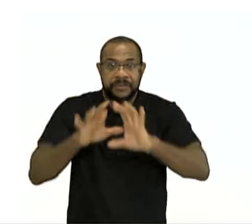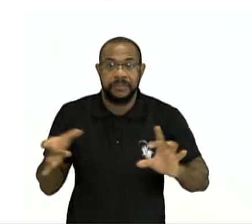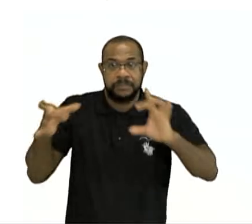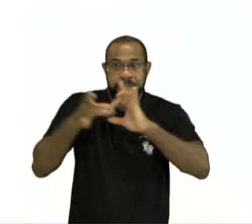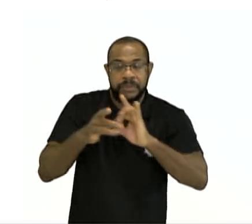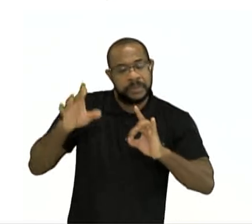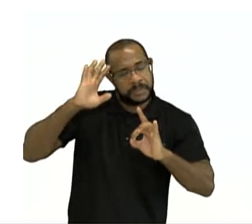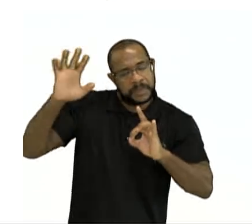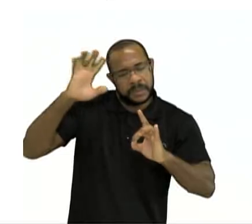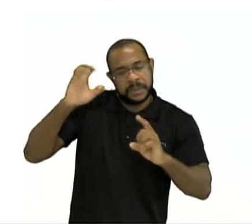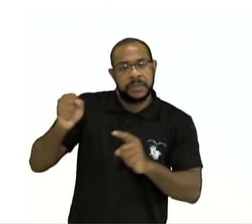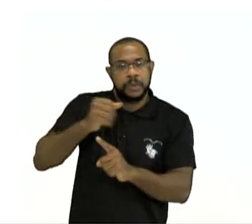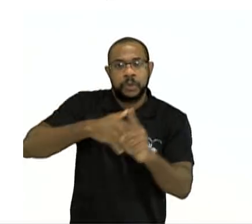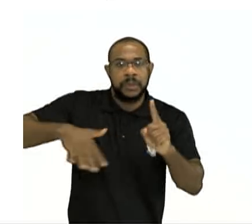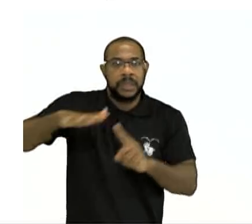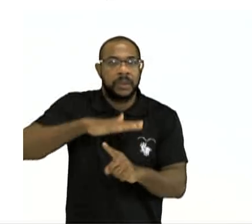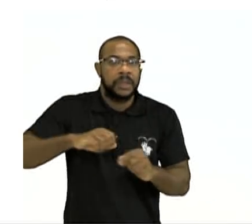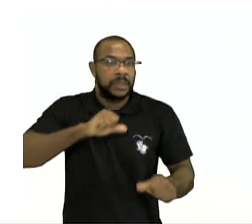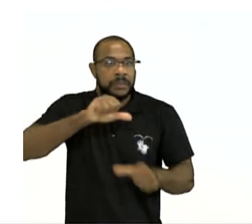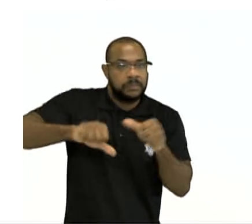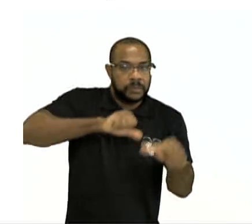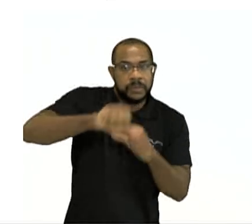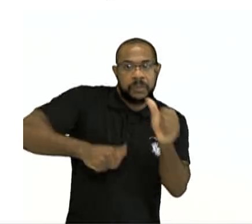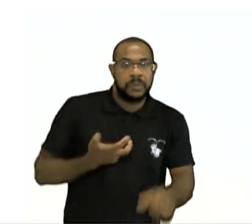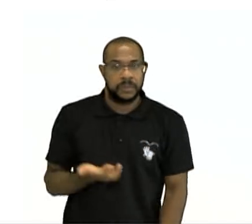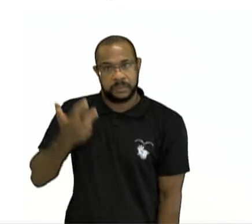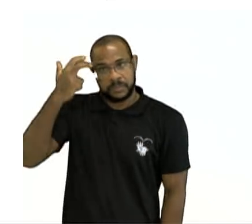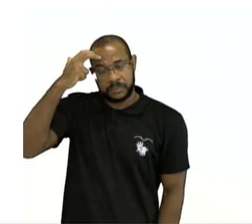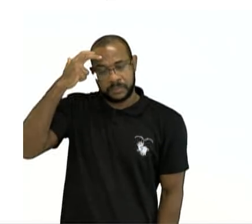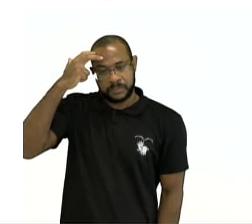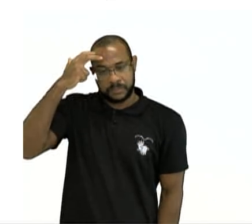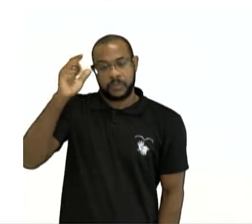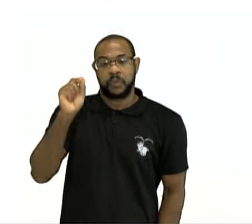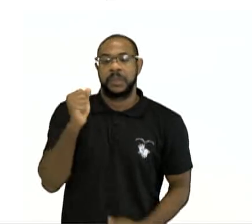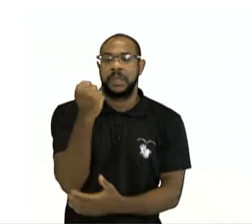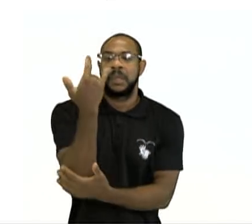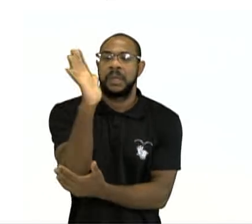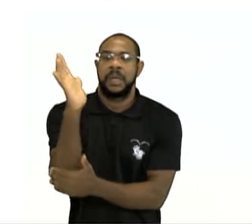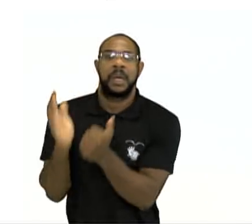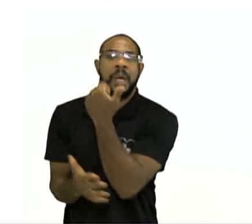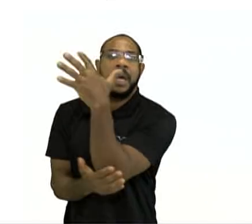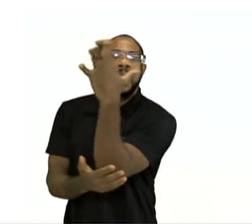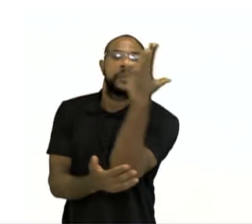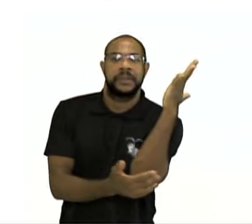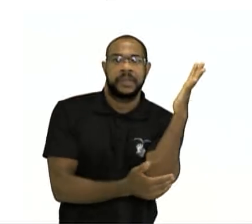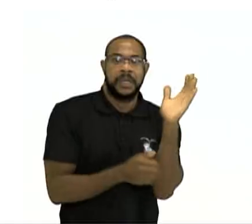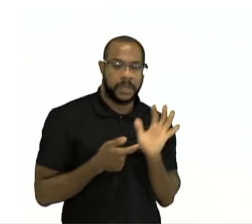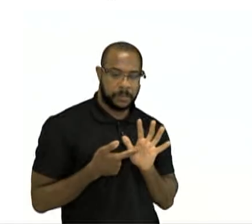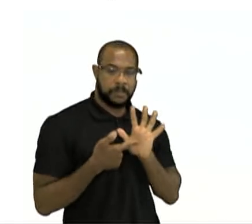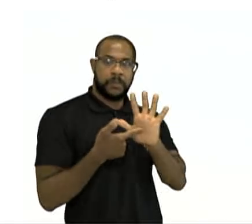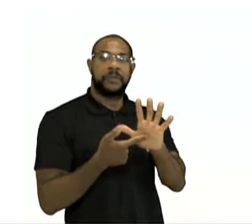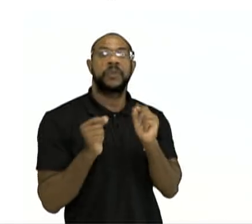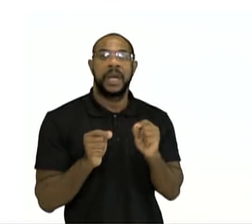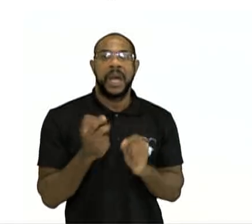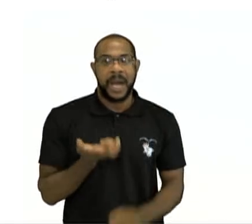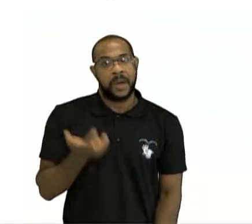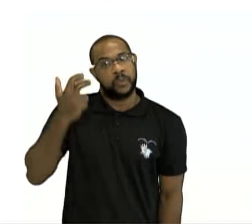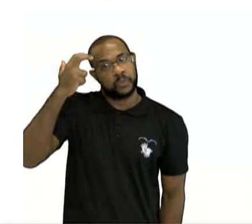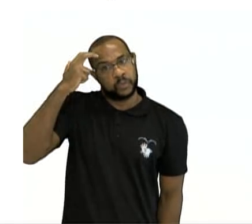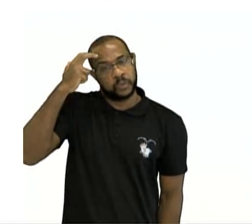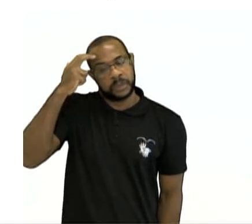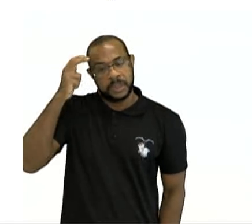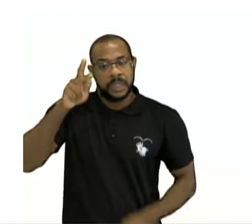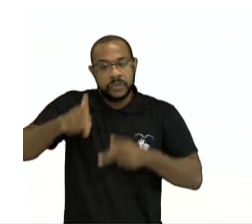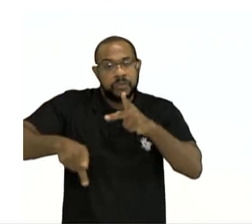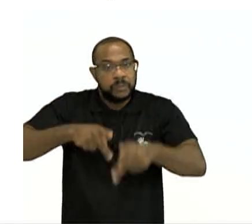imaginário social que transforma culturalmente a natureza. Expressa-se a cultura de um povo, é